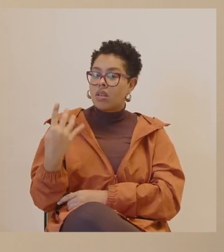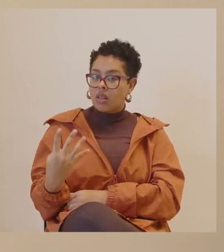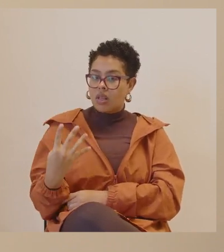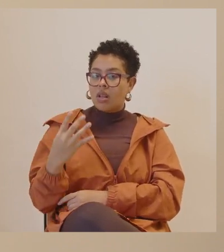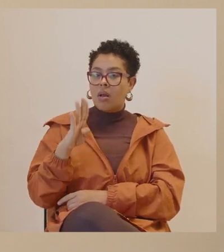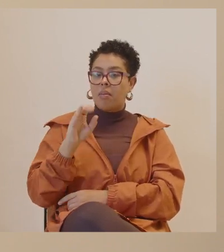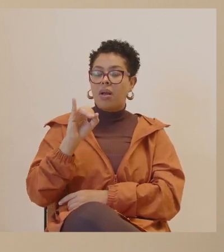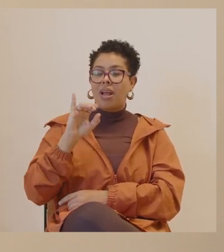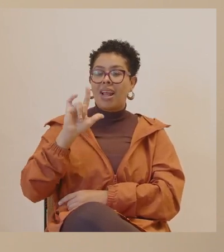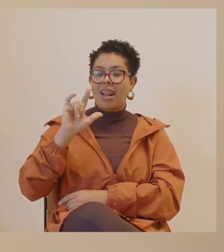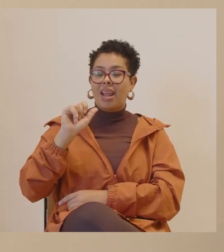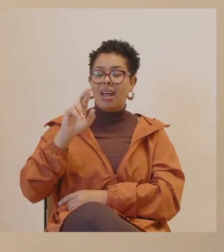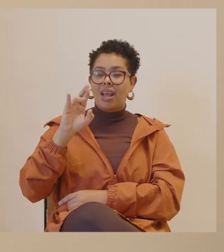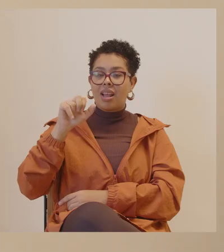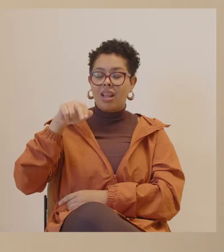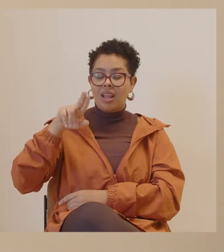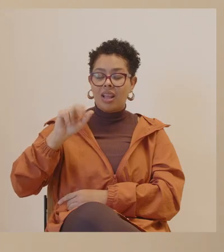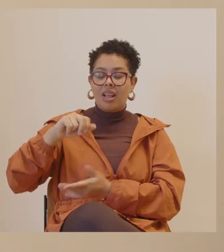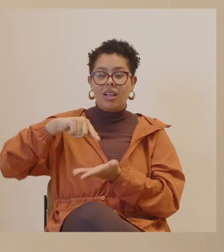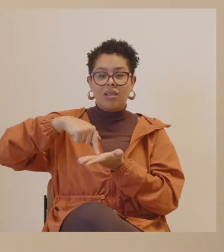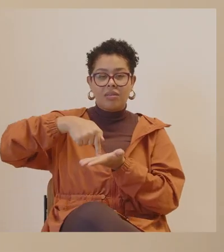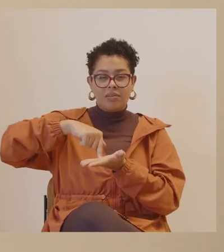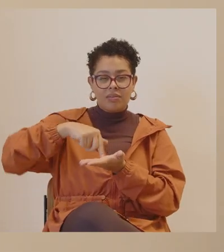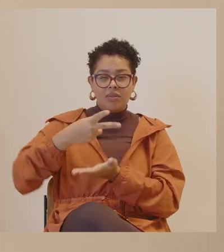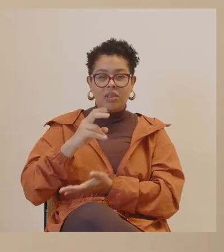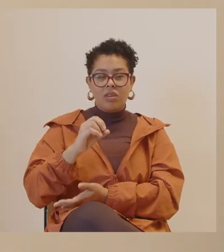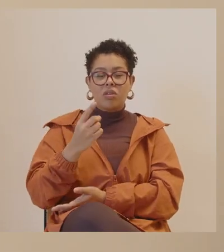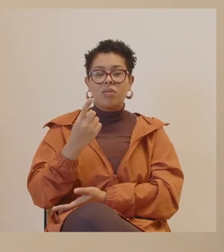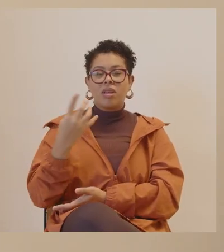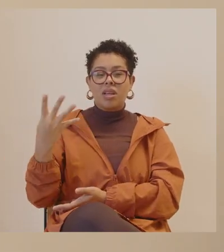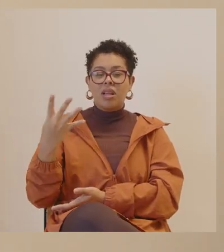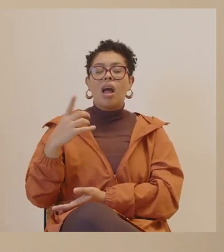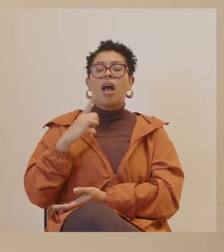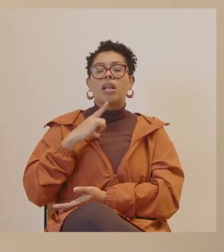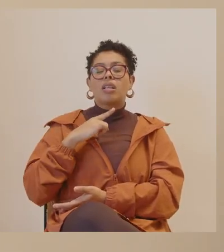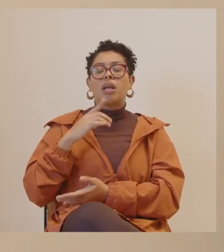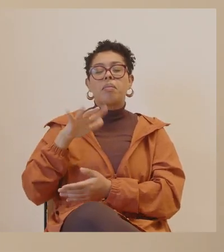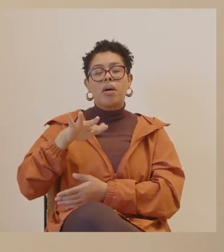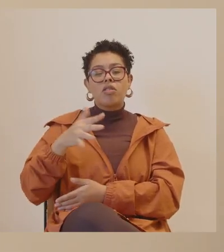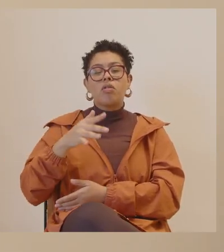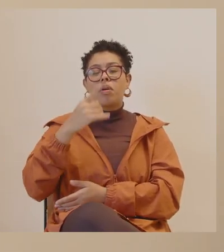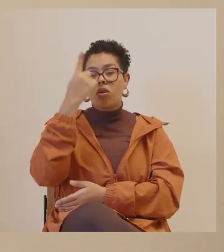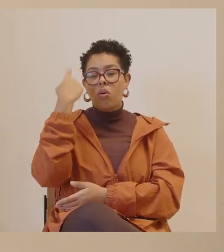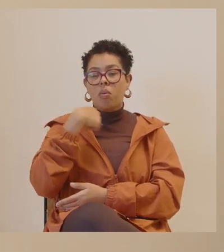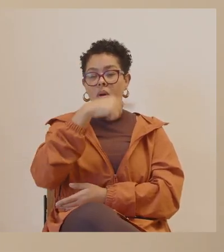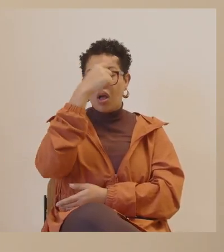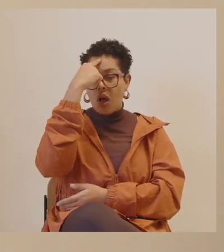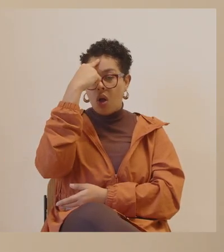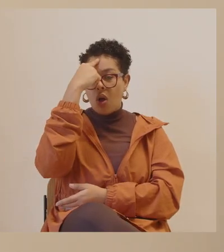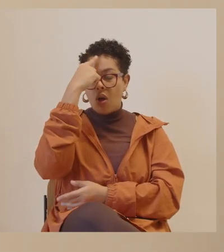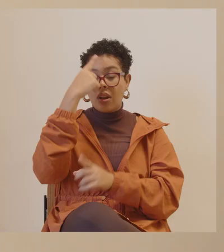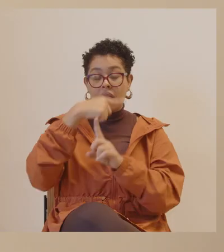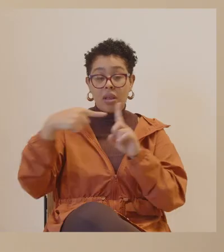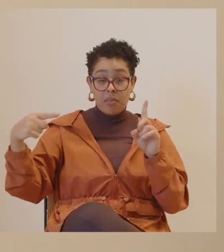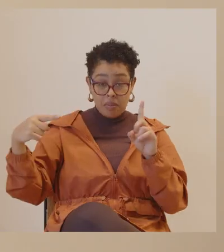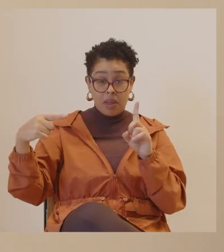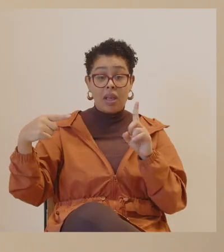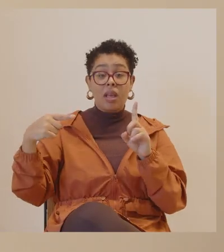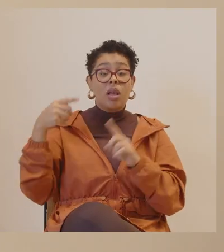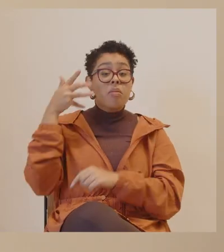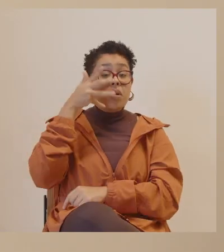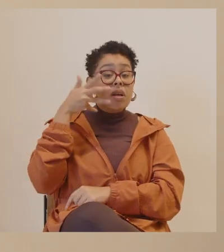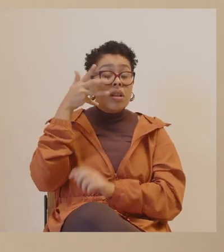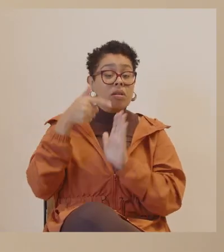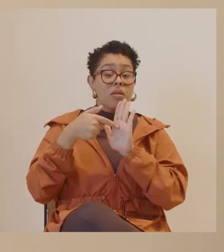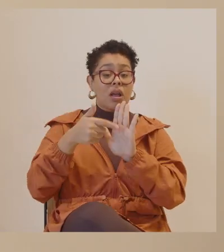Degas, de 2024. A Ana tem cerca de 1h30, até 1h30 de apresentação, e depois a gente passa para perguntas do